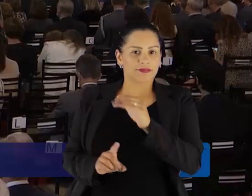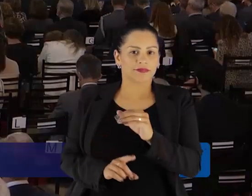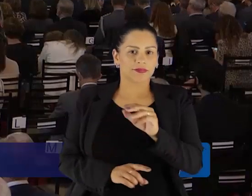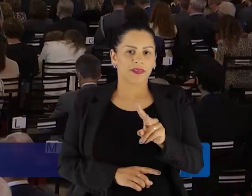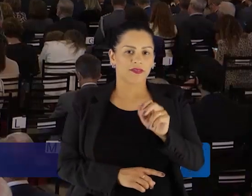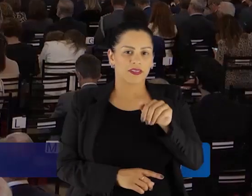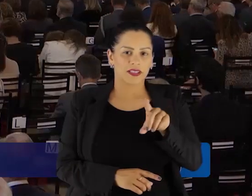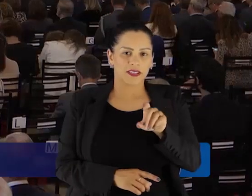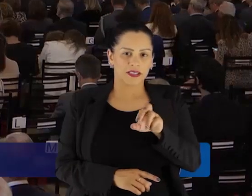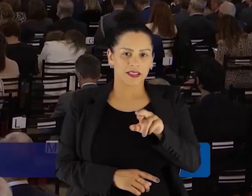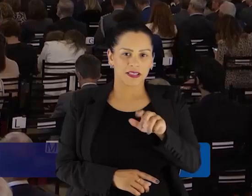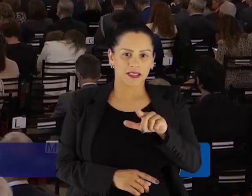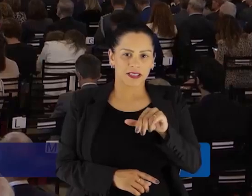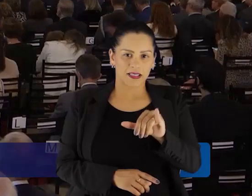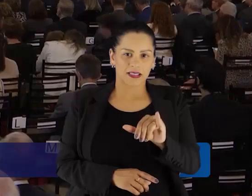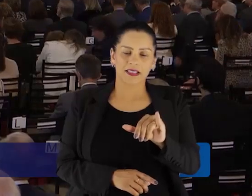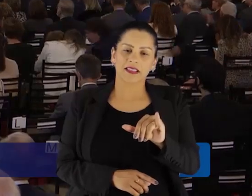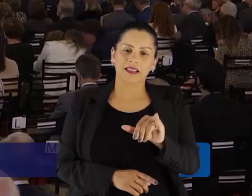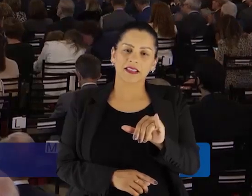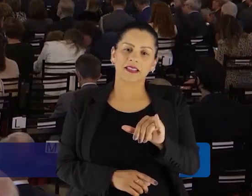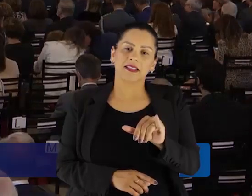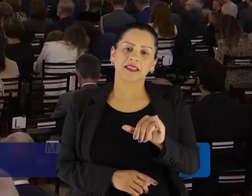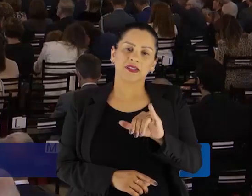Wanderley José federighi